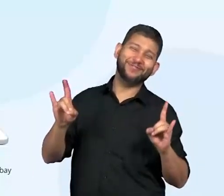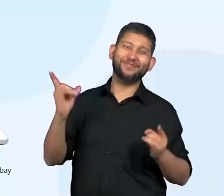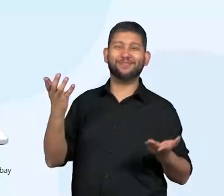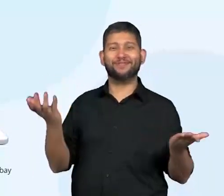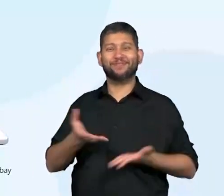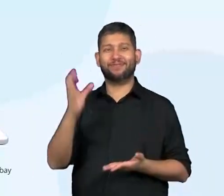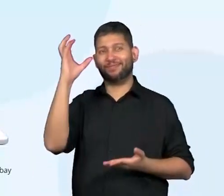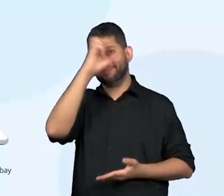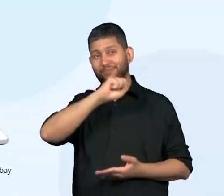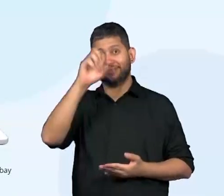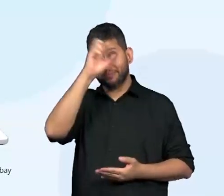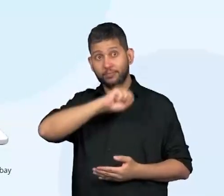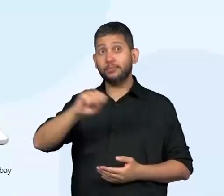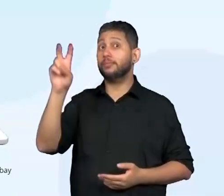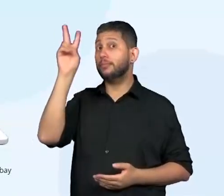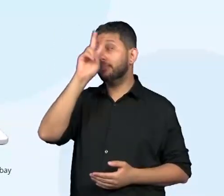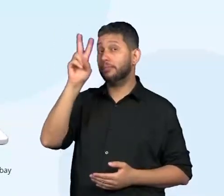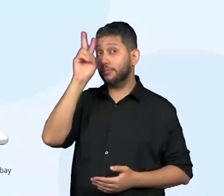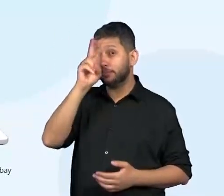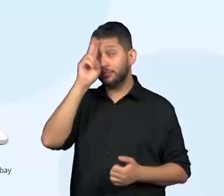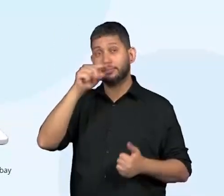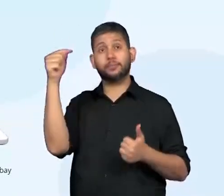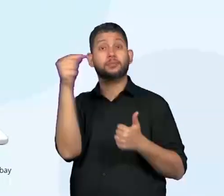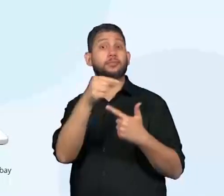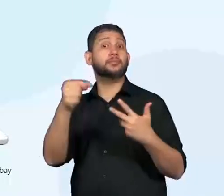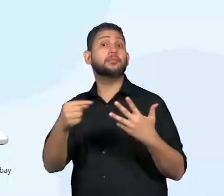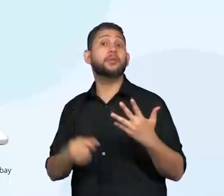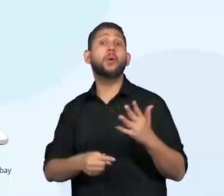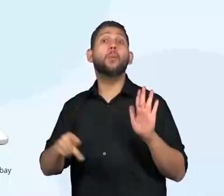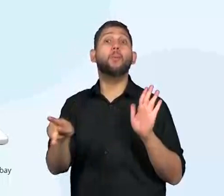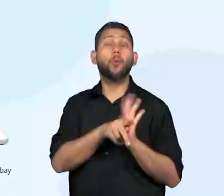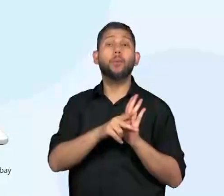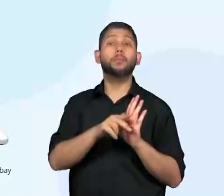hoje? Relembramos as características dos